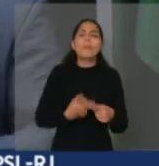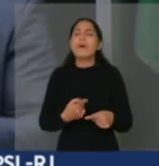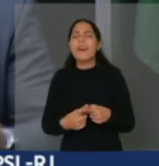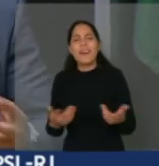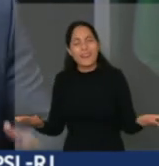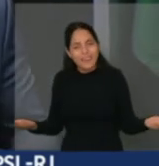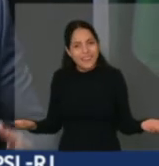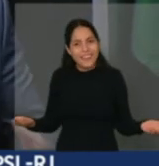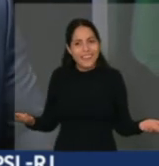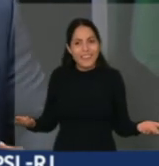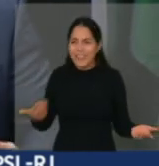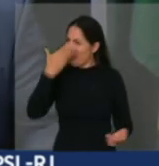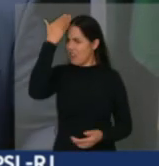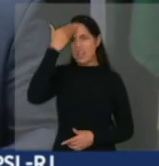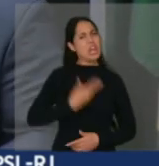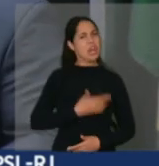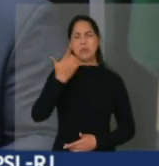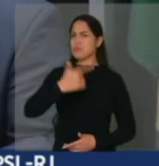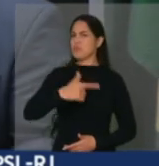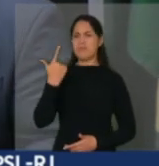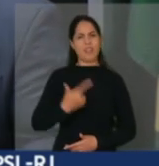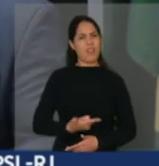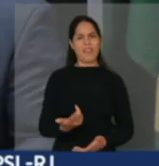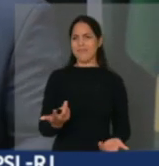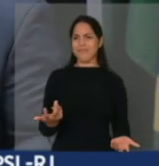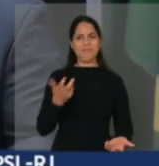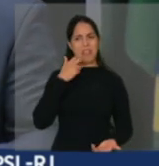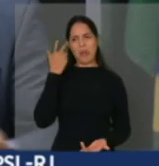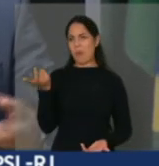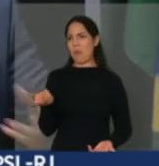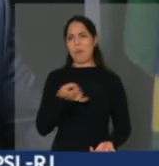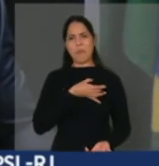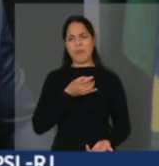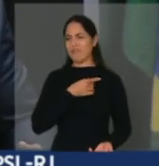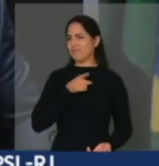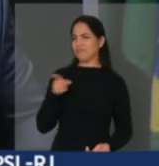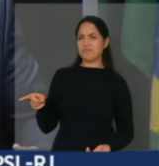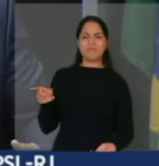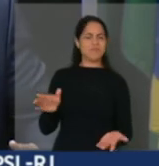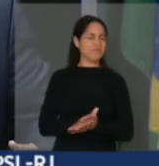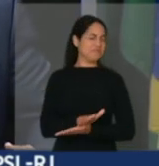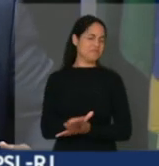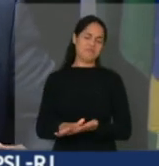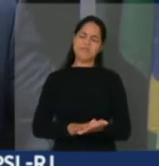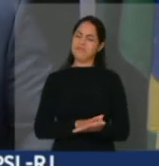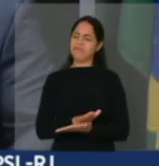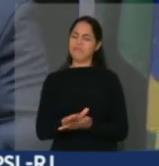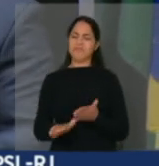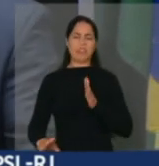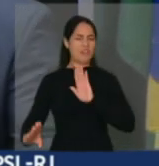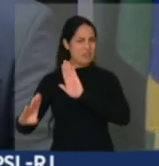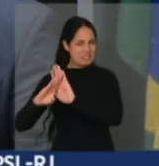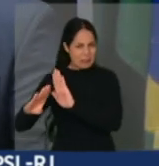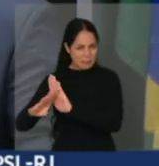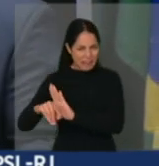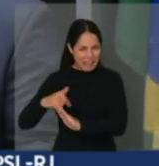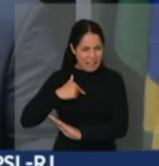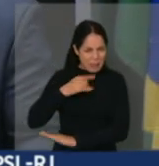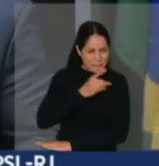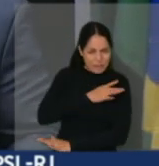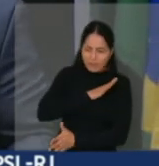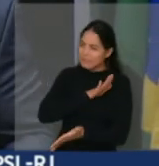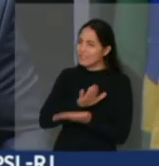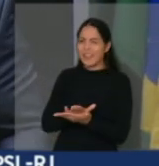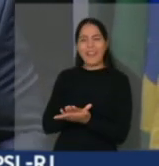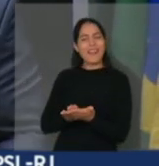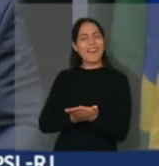tenho constrangimento algum das nossas forças armadas não tem medo algum das Forças Armadas não fica intimidado com as